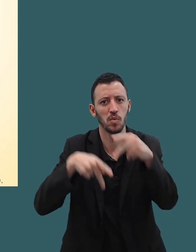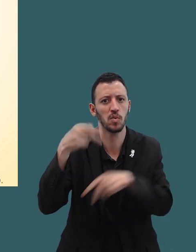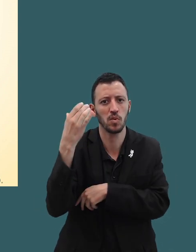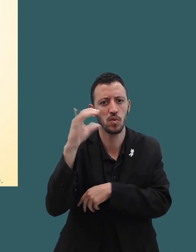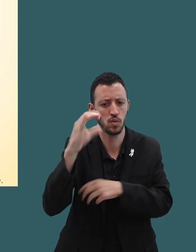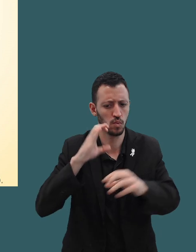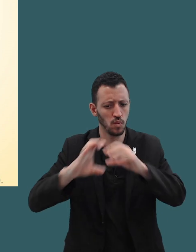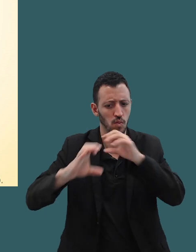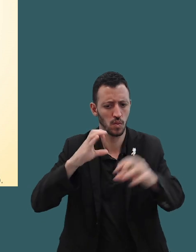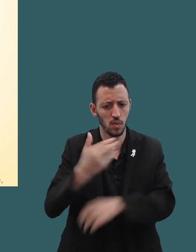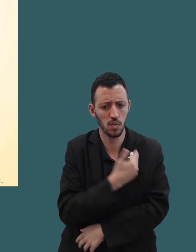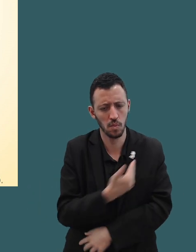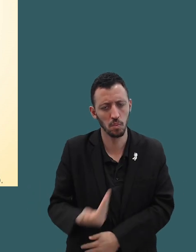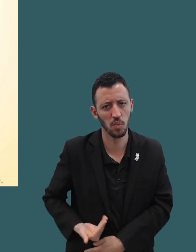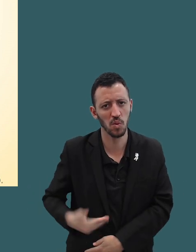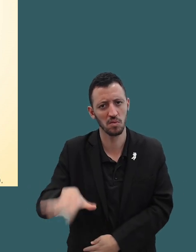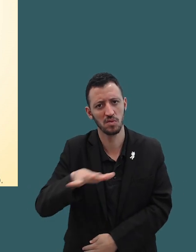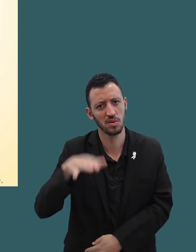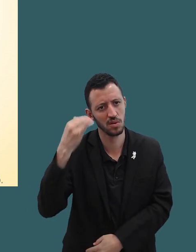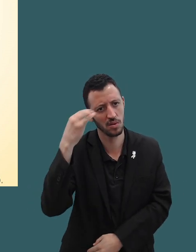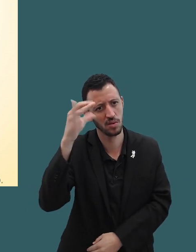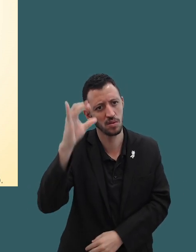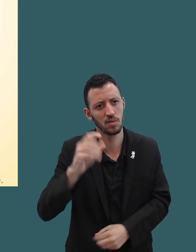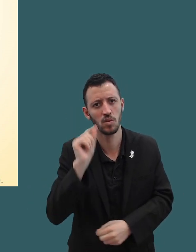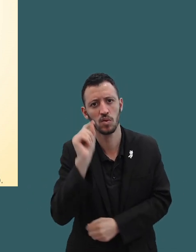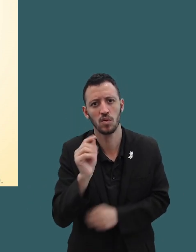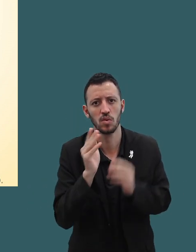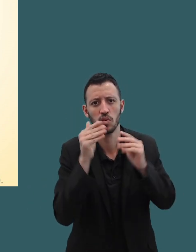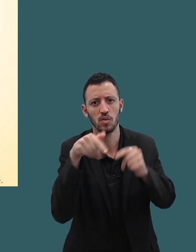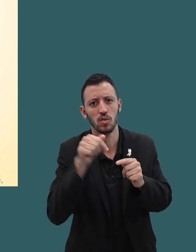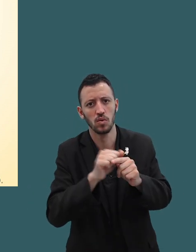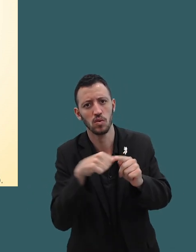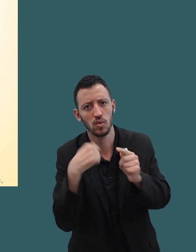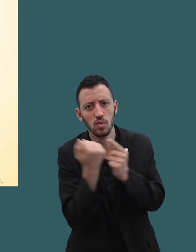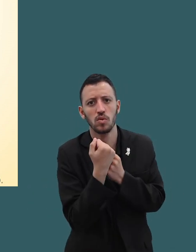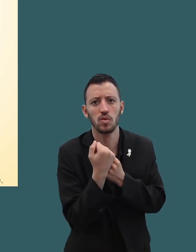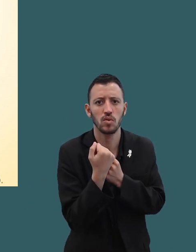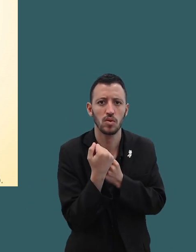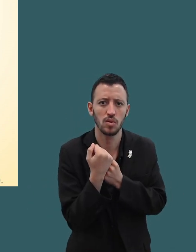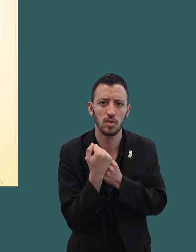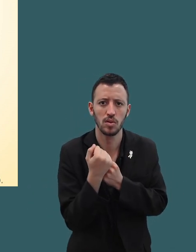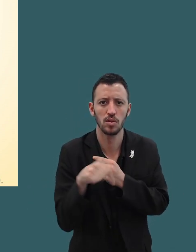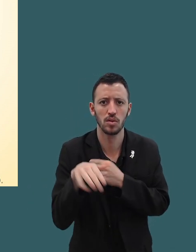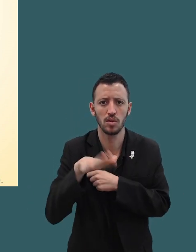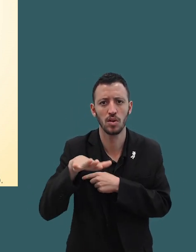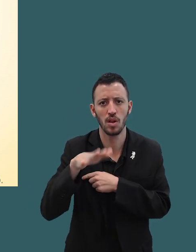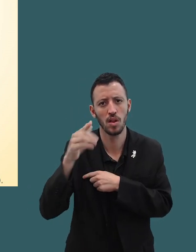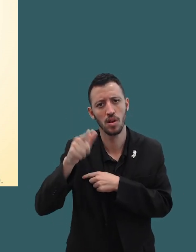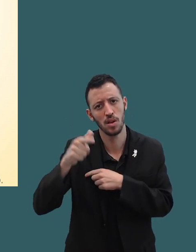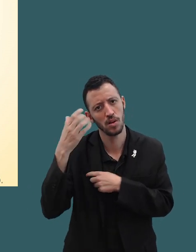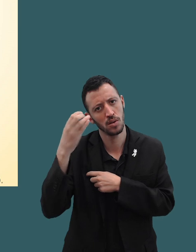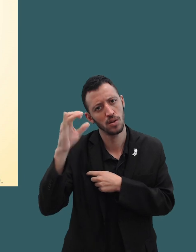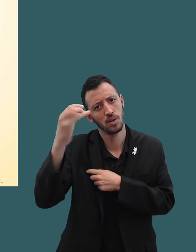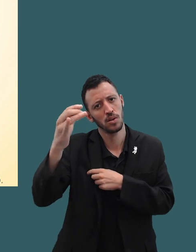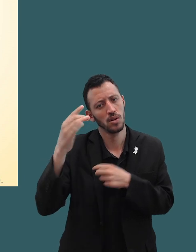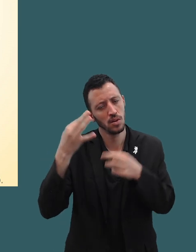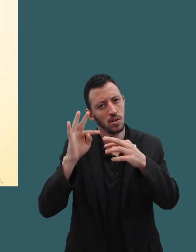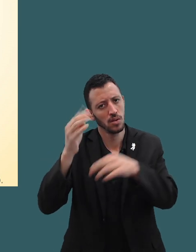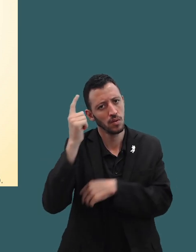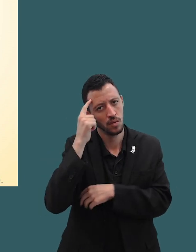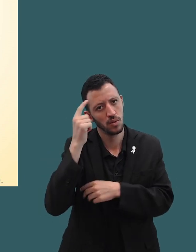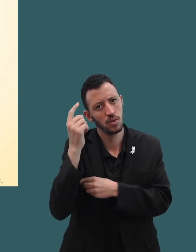ciência, de comunicação pública da ciência, com essa dimensão social da ciência e tecnologia, de